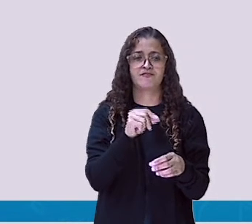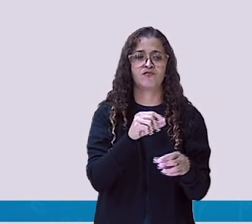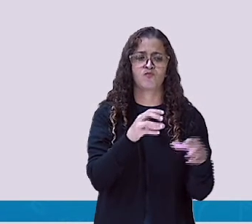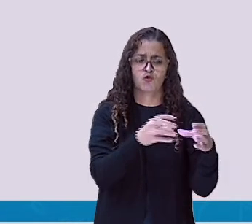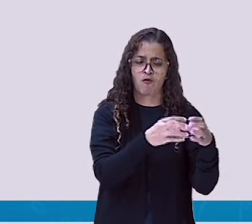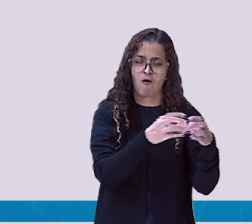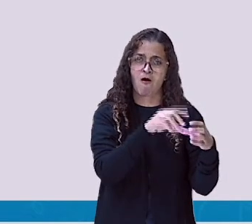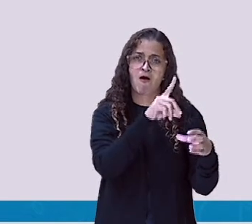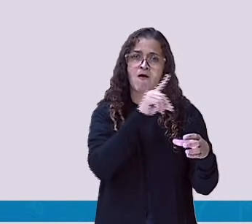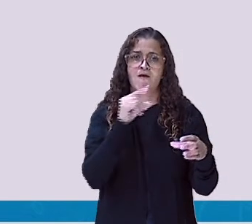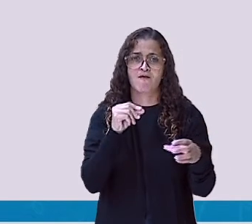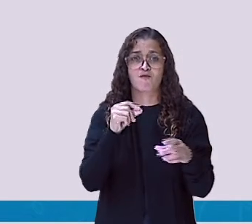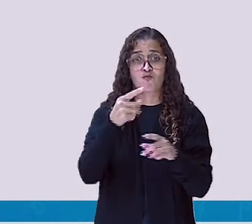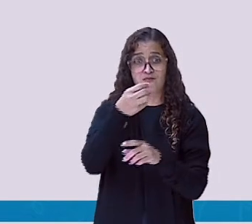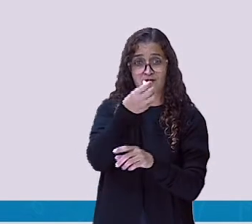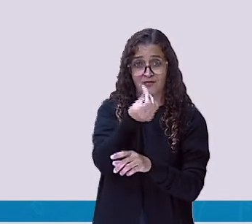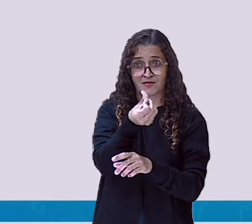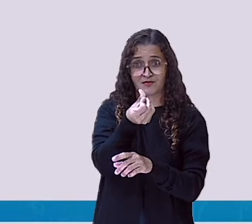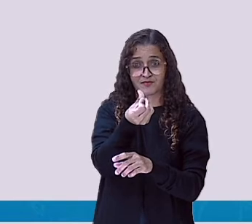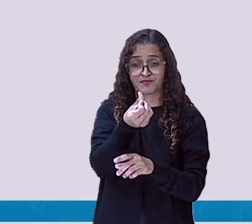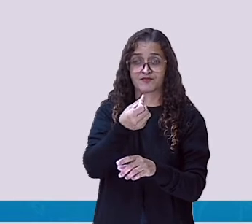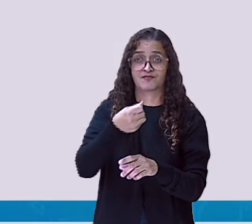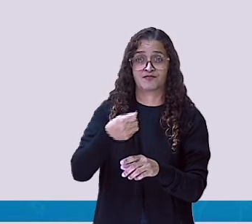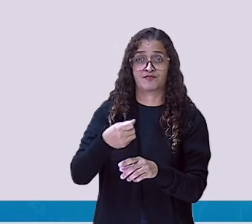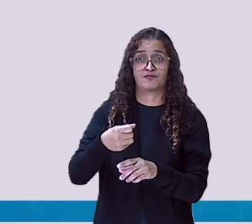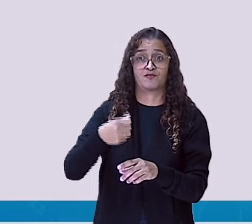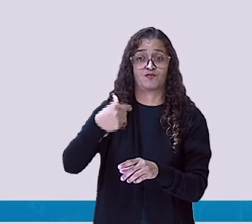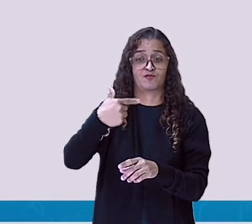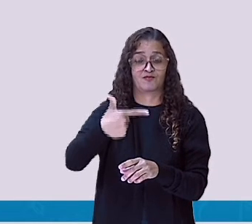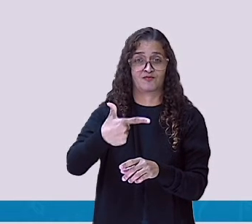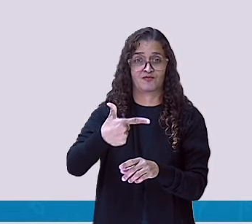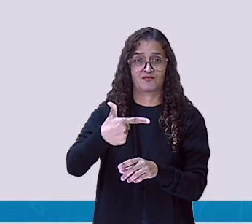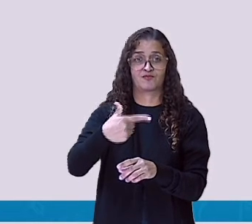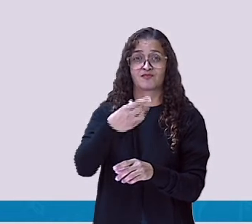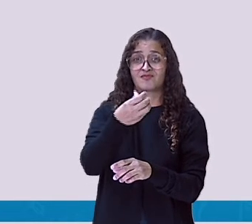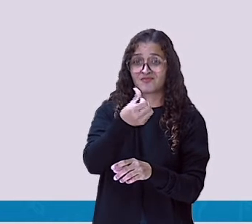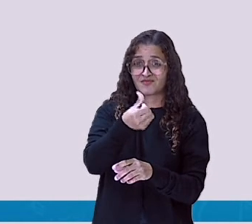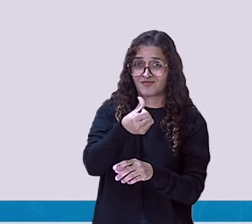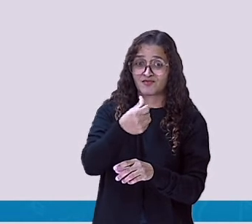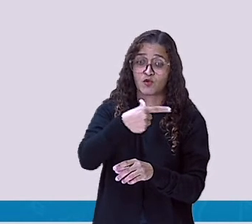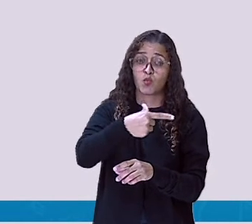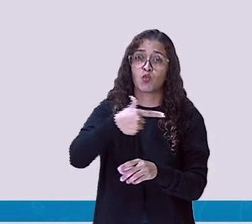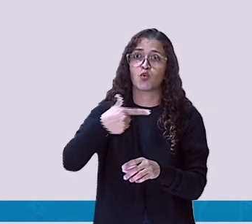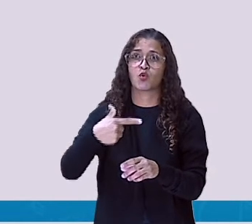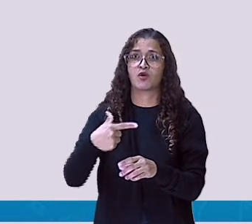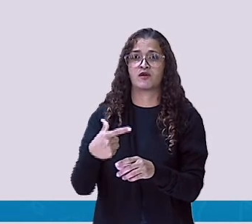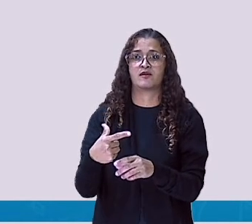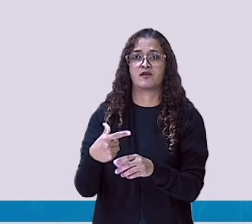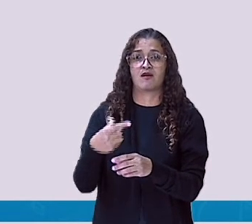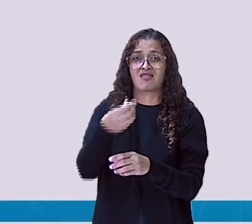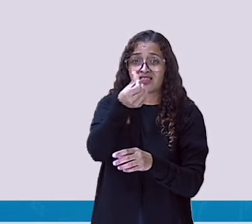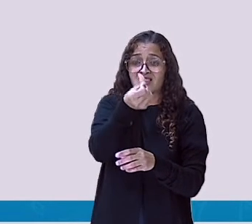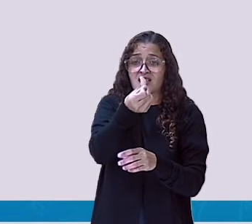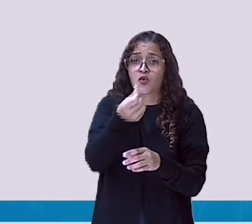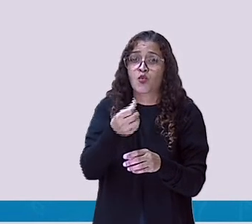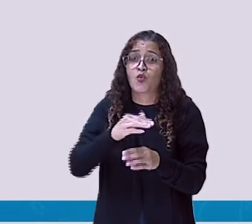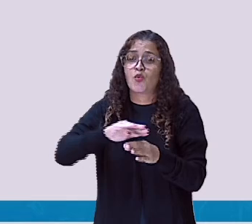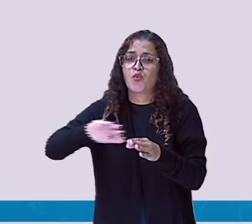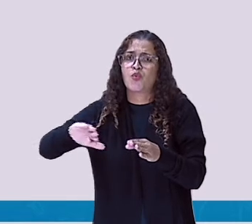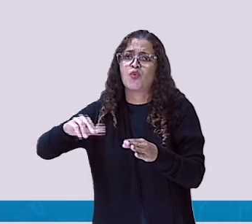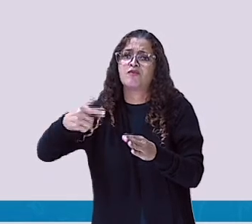lilás, 2. Tá? Então, eu tenho 6, eu tiro 2, eu fico